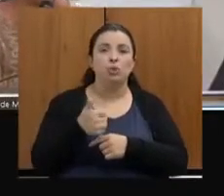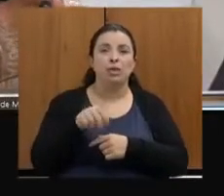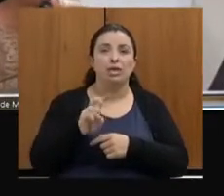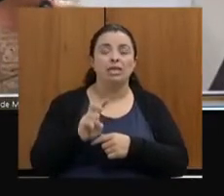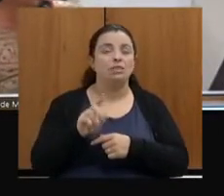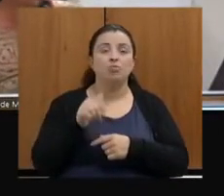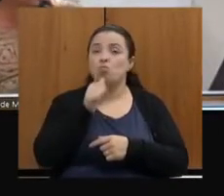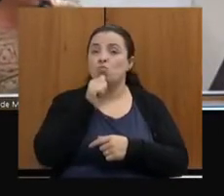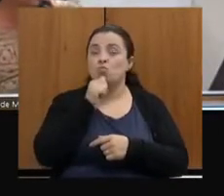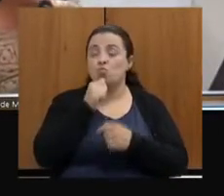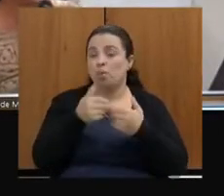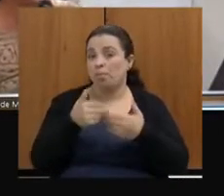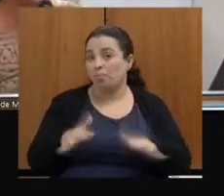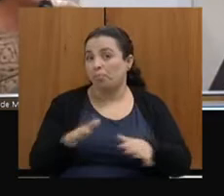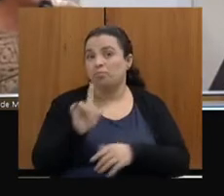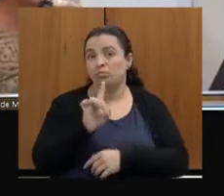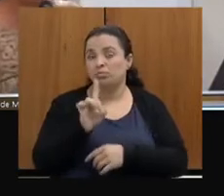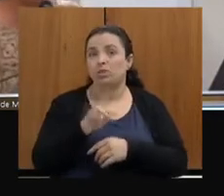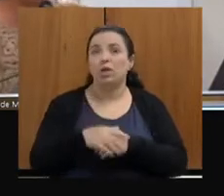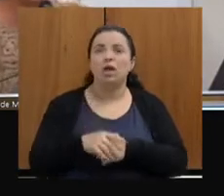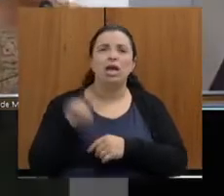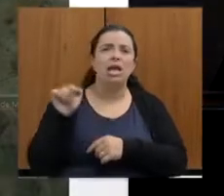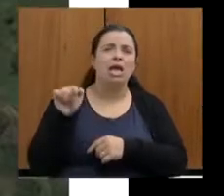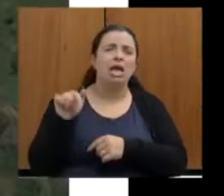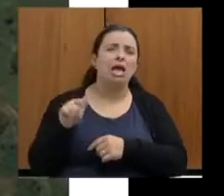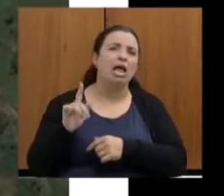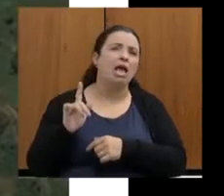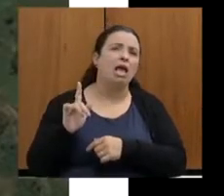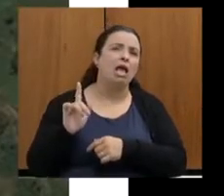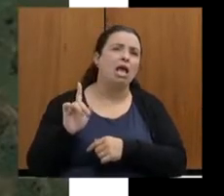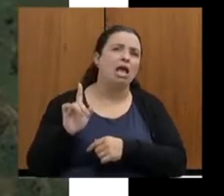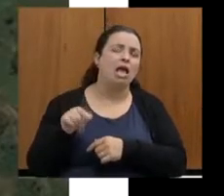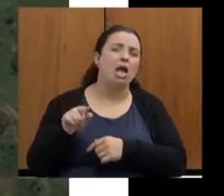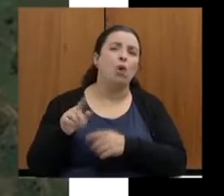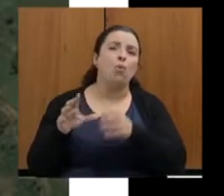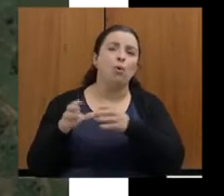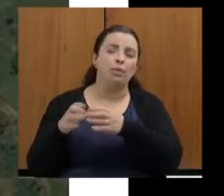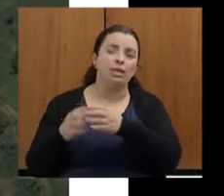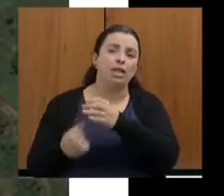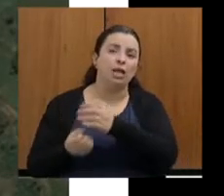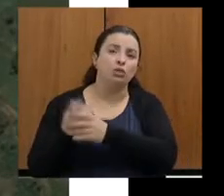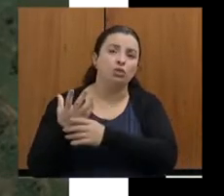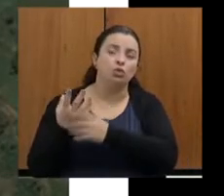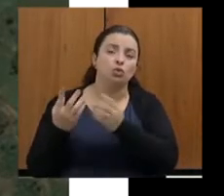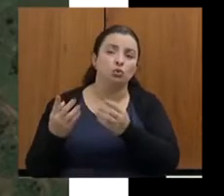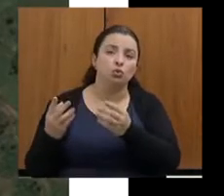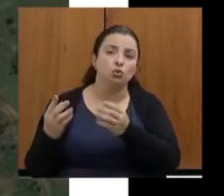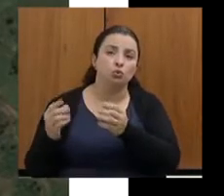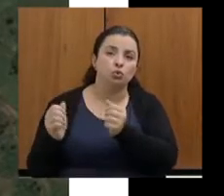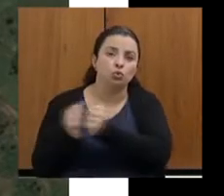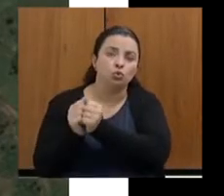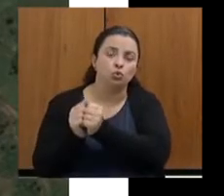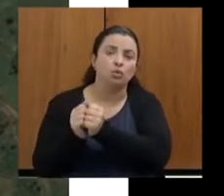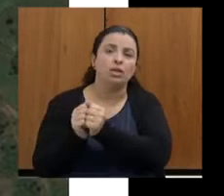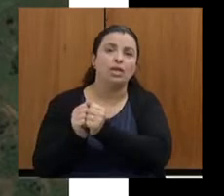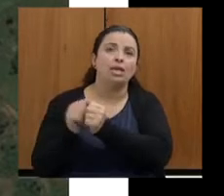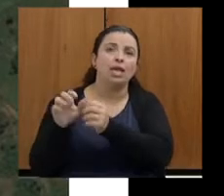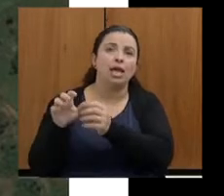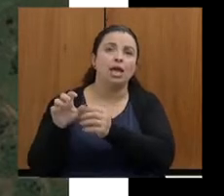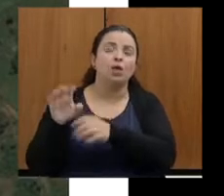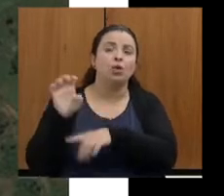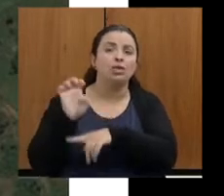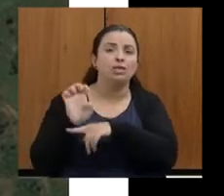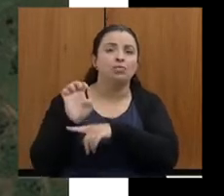Fundão Gesteira Ela é formada por uma comunidade dupla junta que é um mutirão do lado